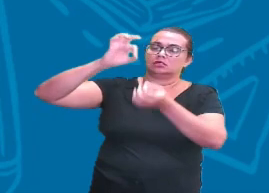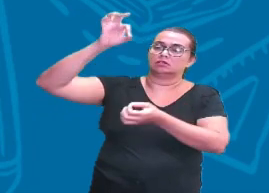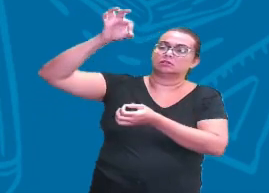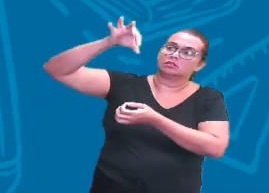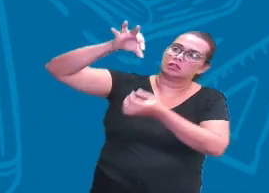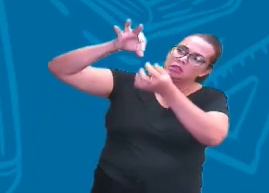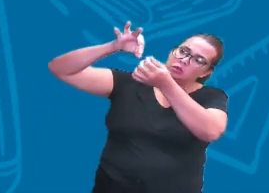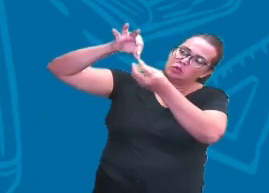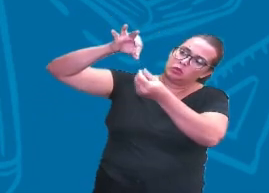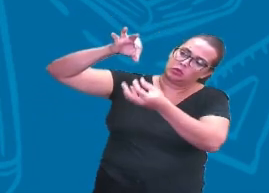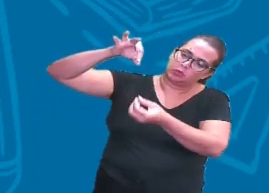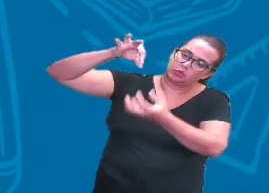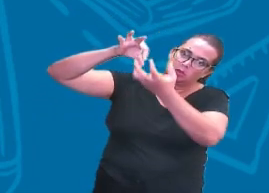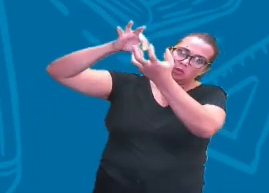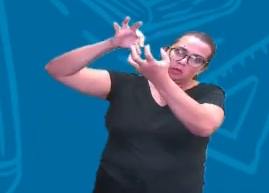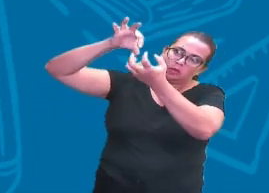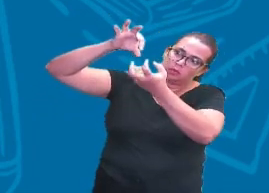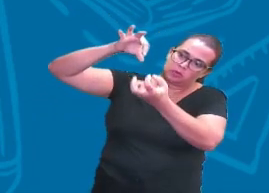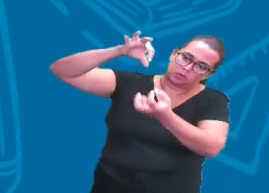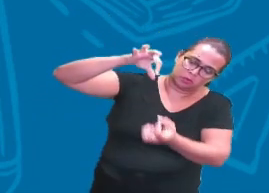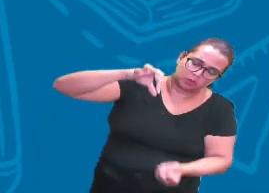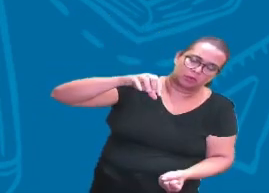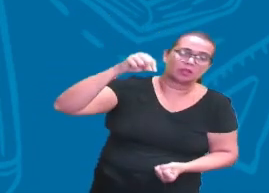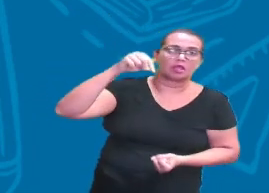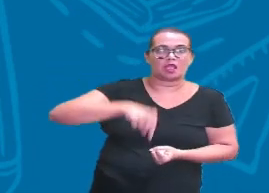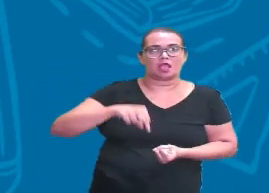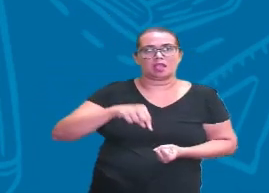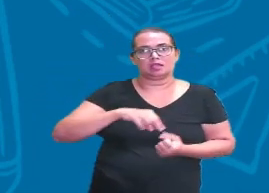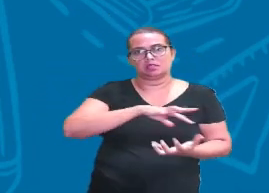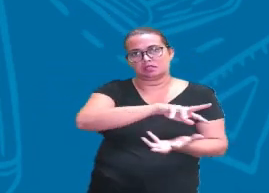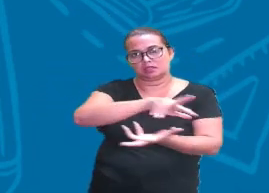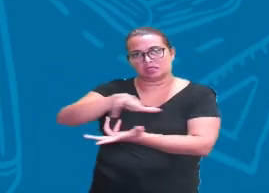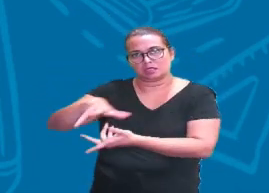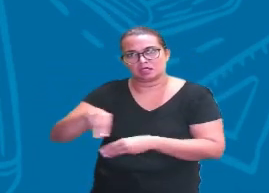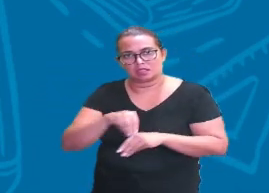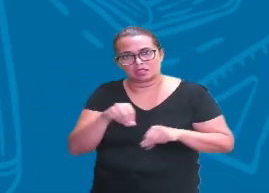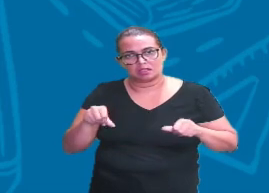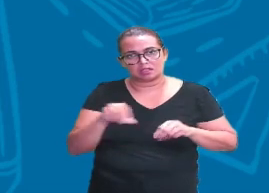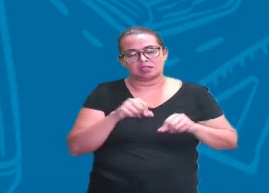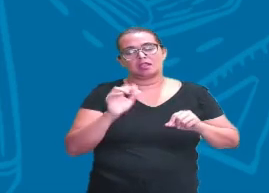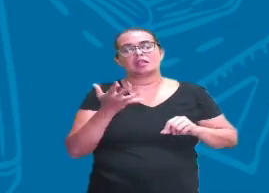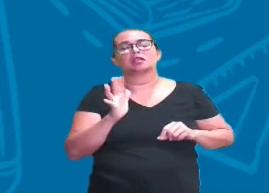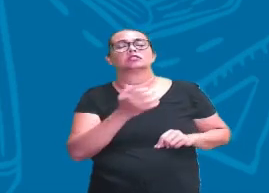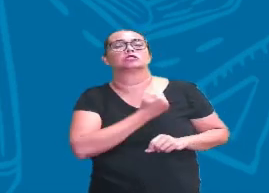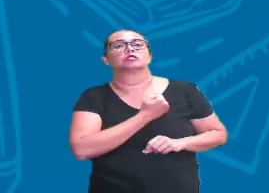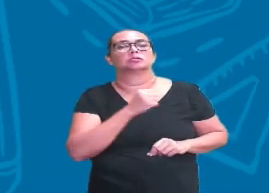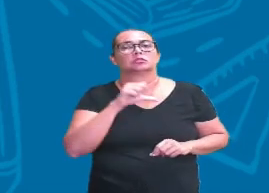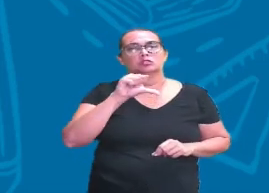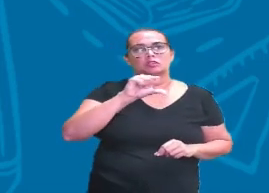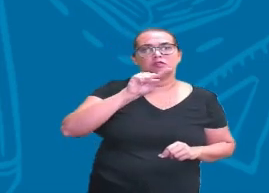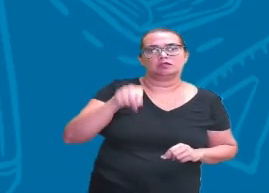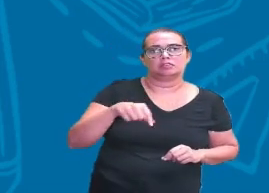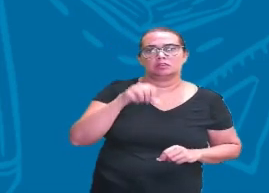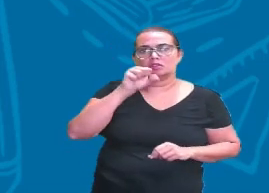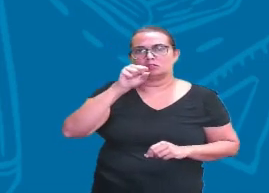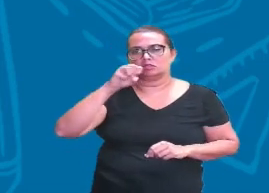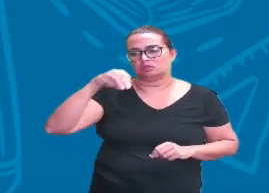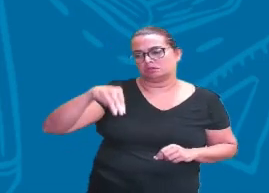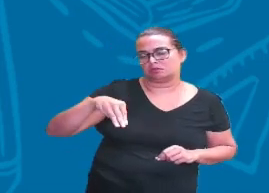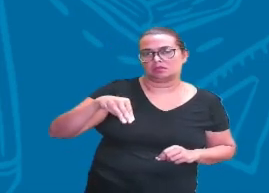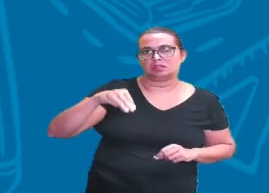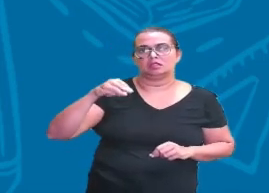equivale aproximadamente a 9,8 metros por segundo ao quadrado. Quanto